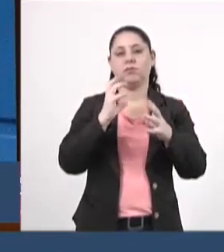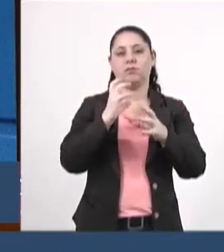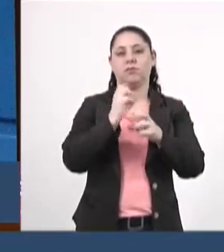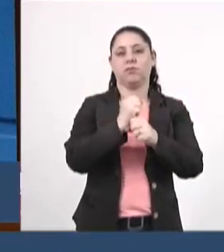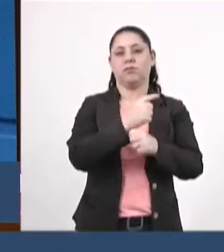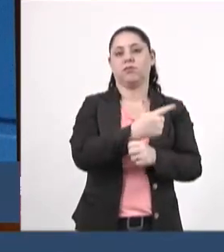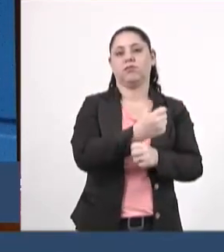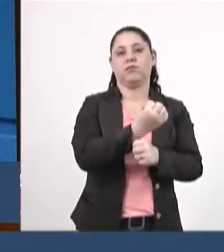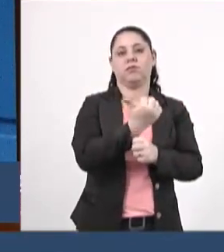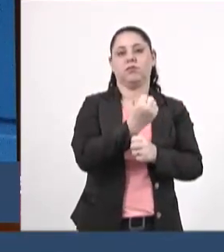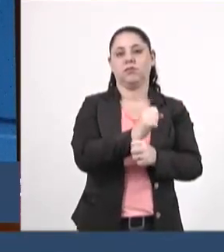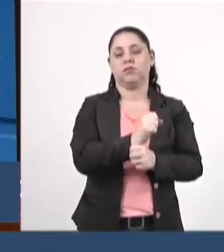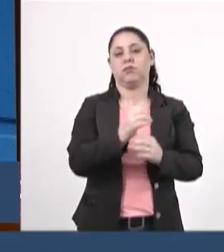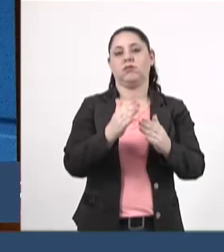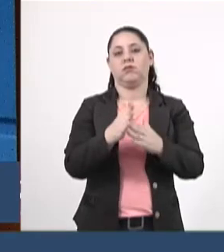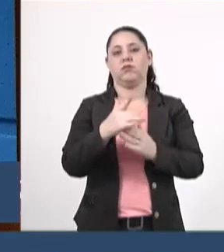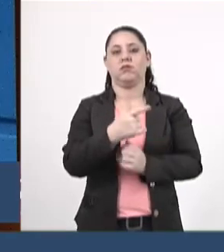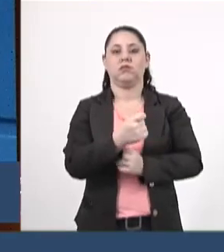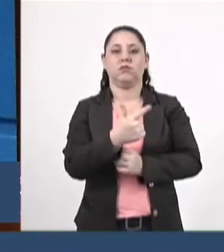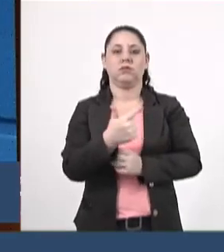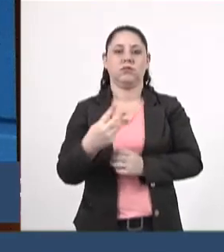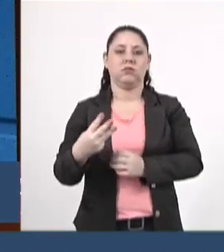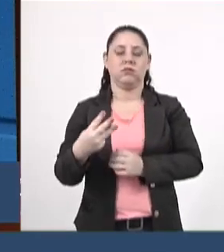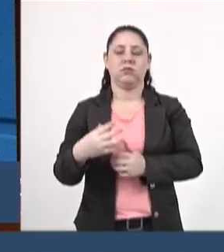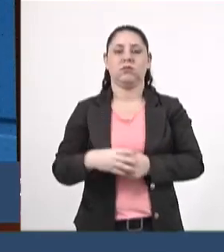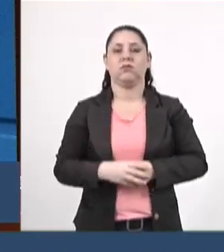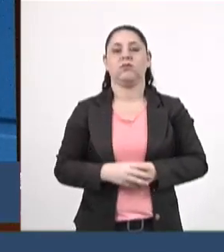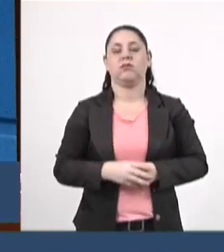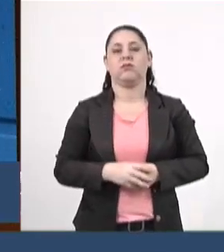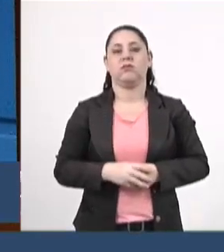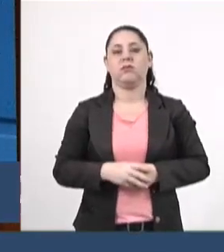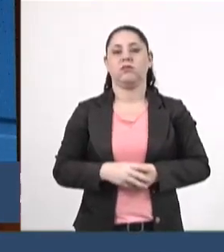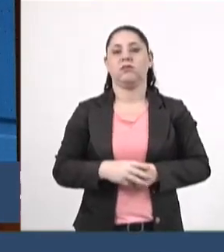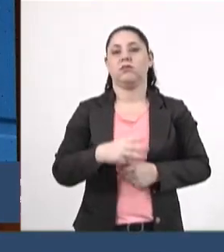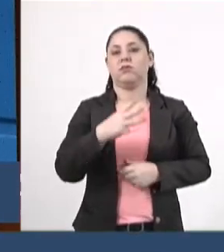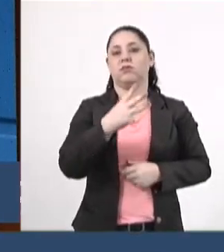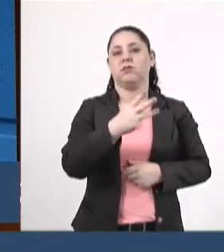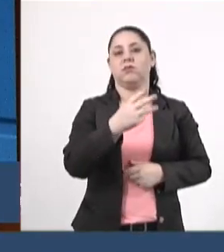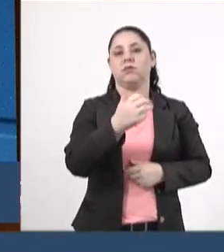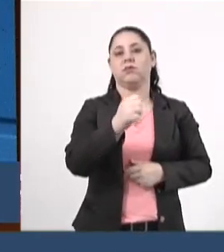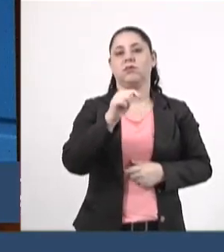de 2018 a 2023, dá